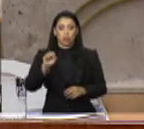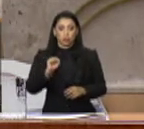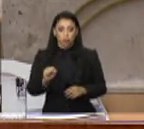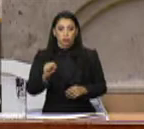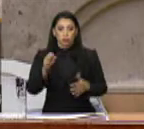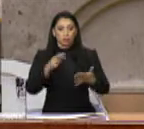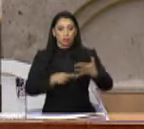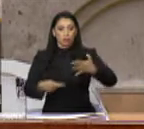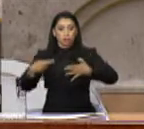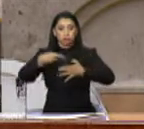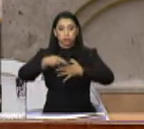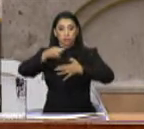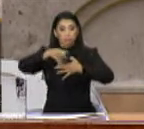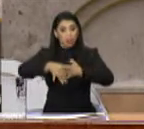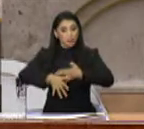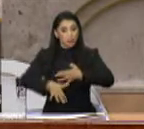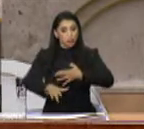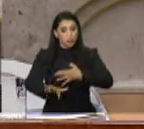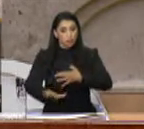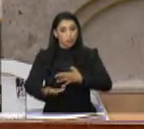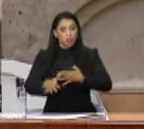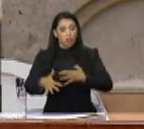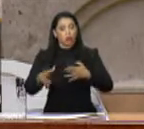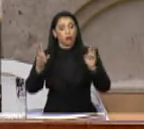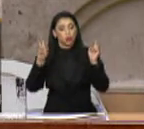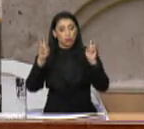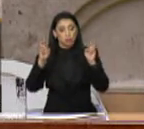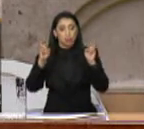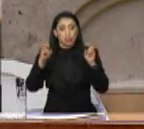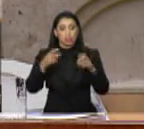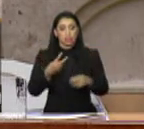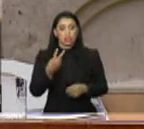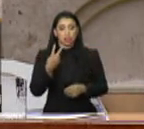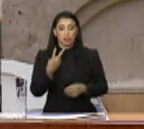e relativamente a ele a